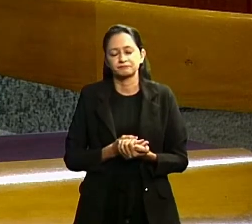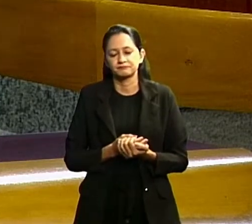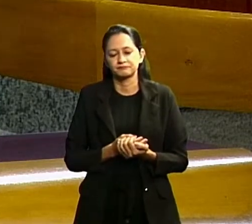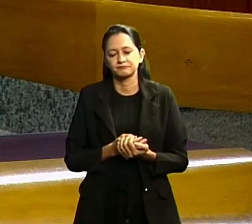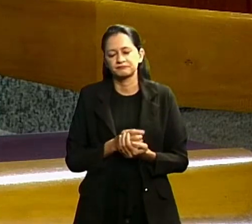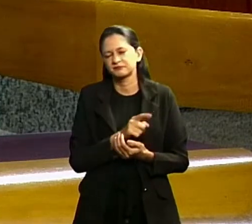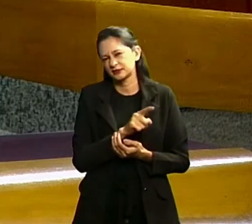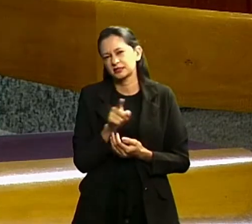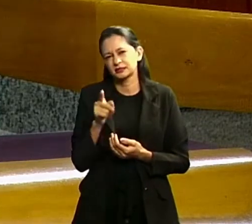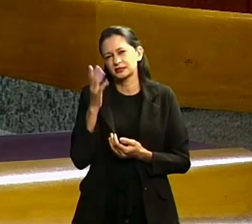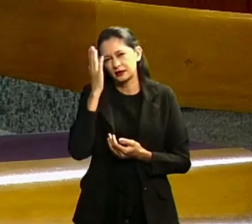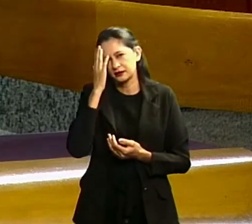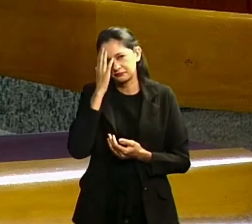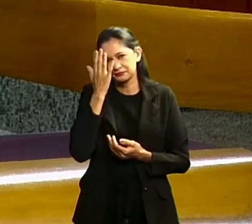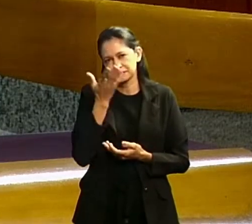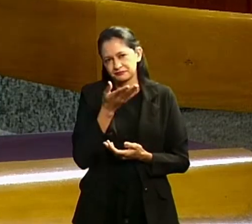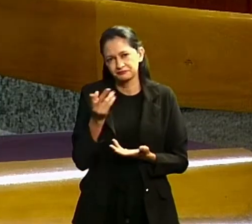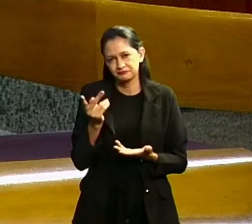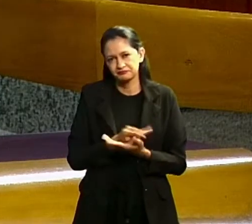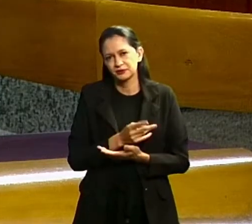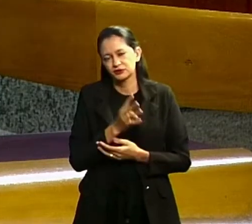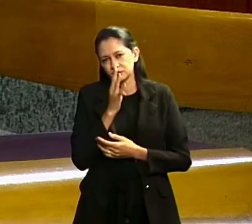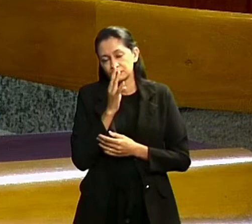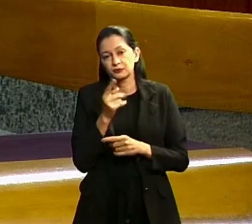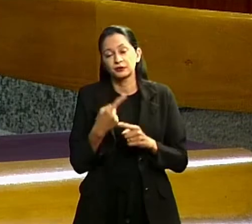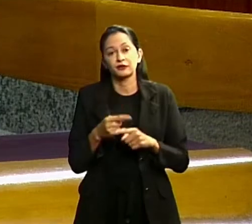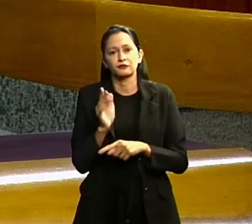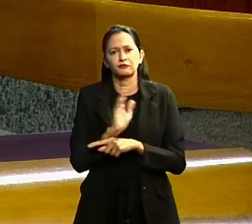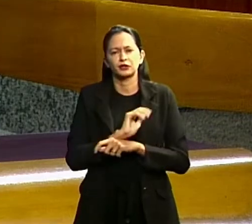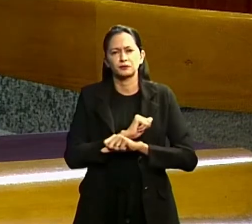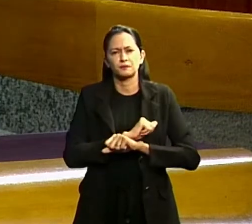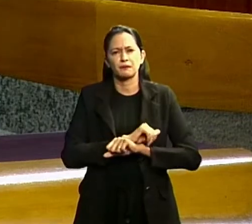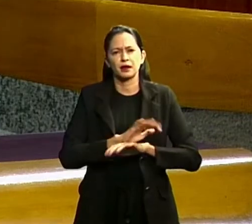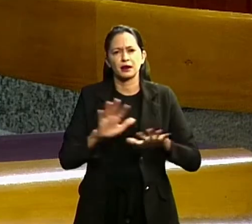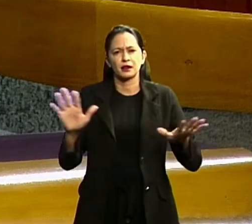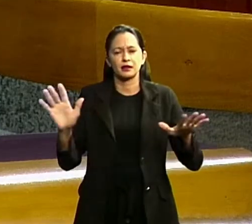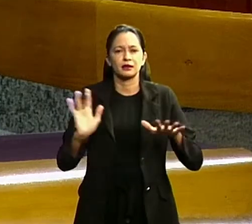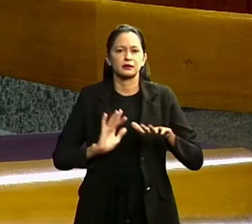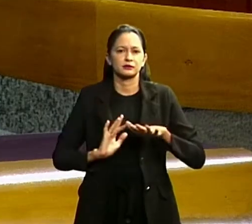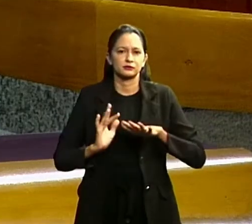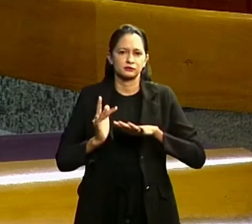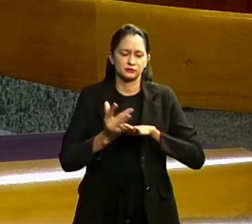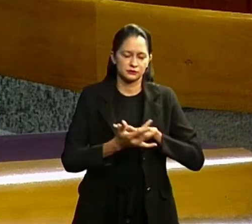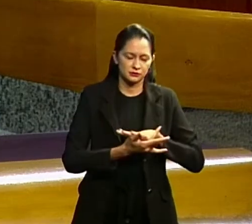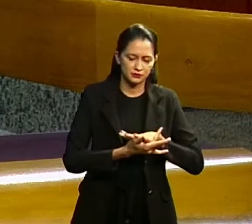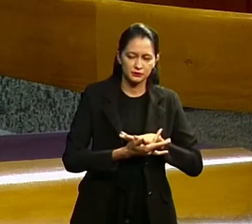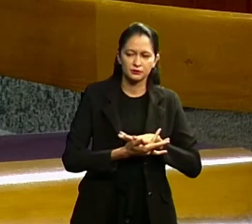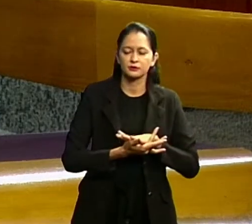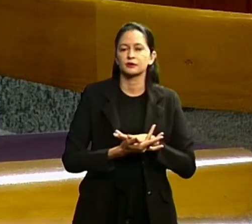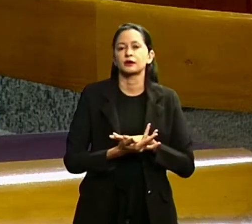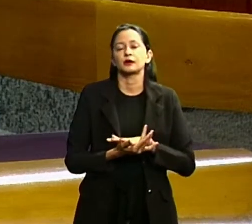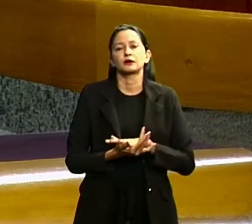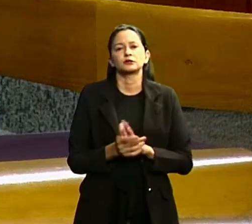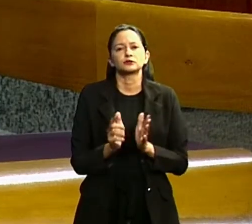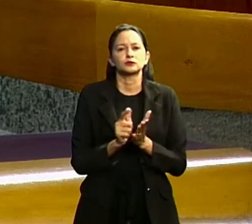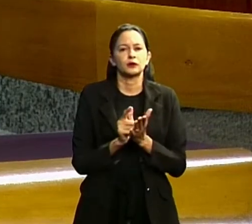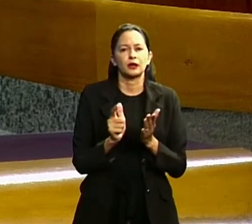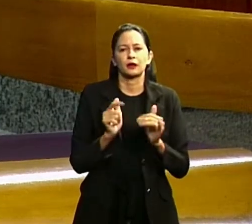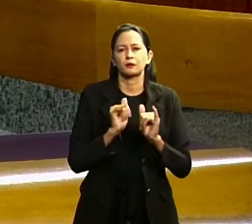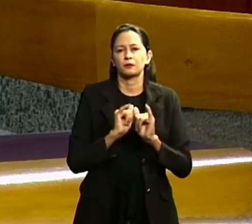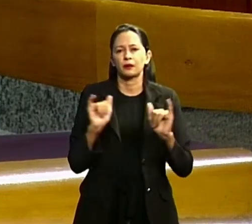puderam ter acesso, porque foi um vídeo que viralizou em redes sociais e muitas